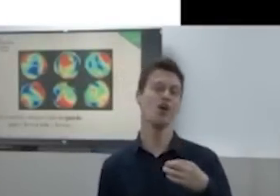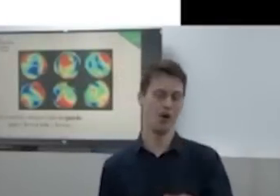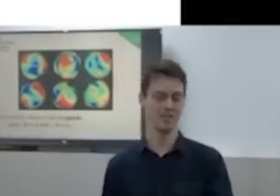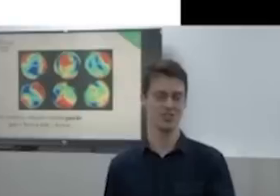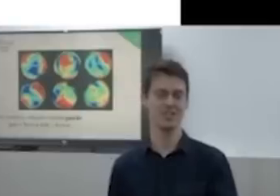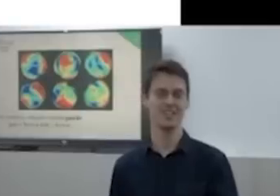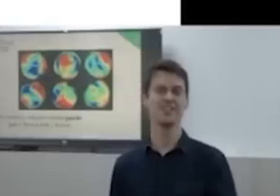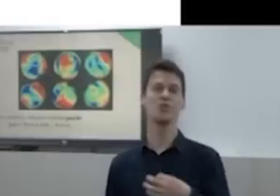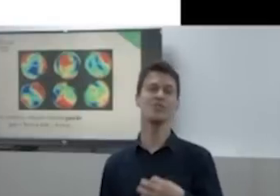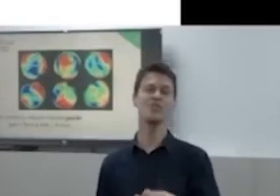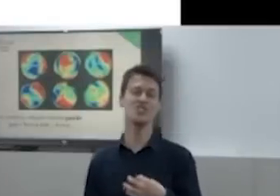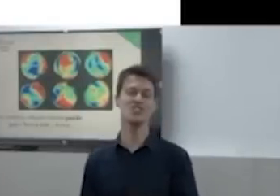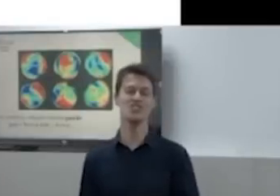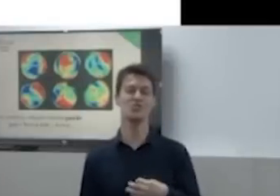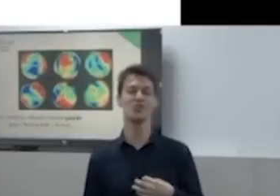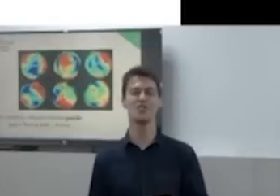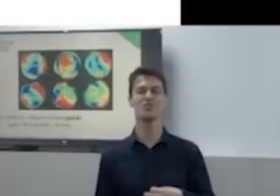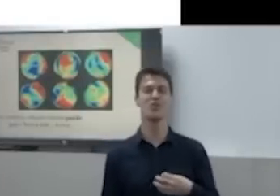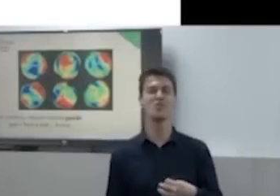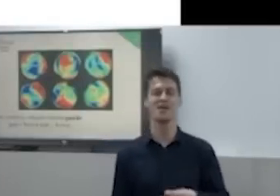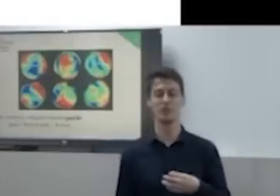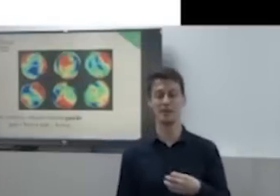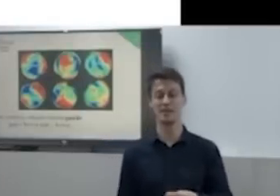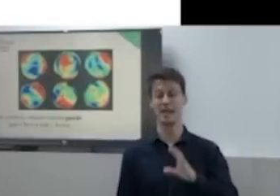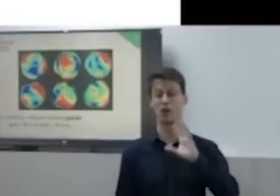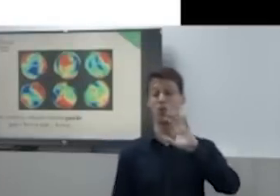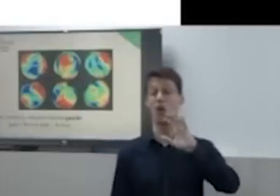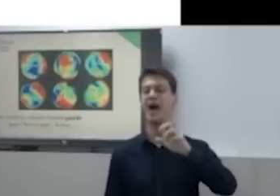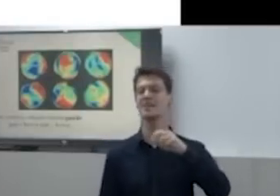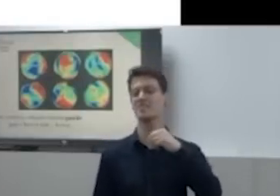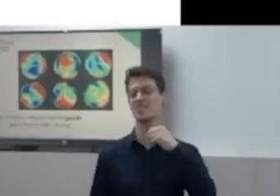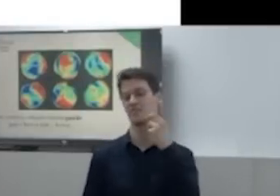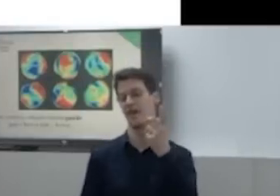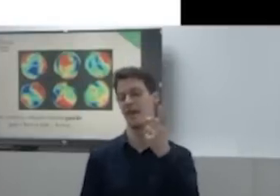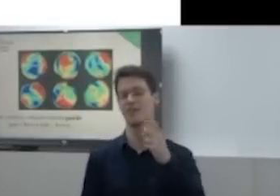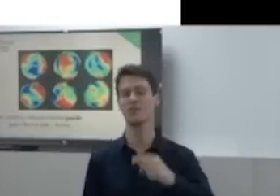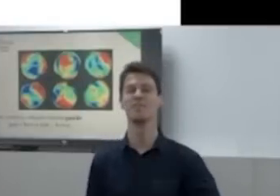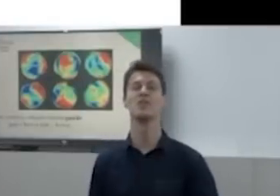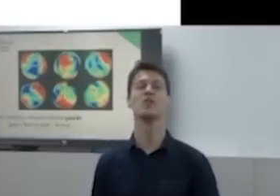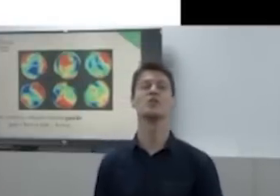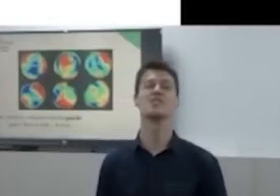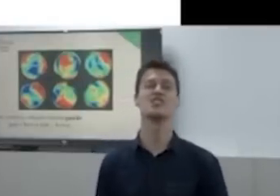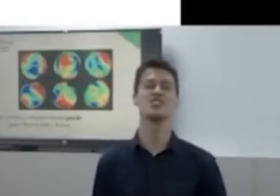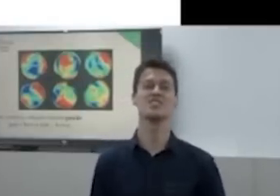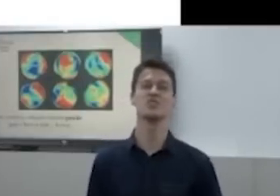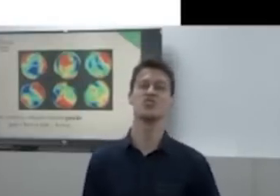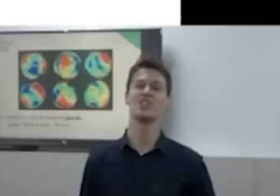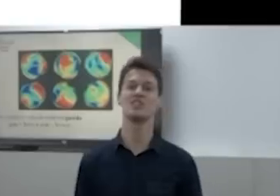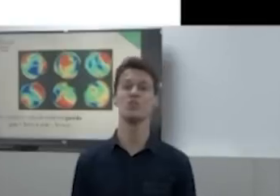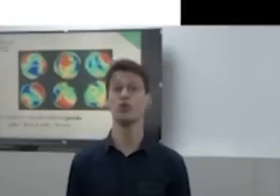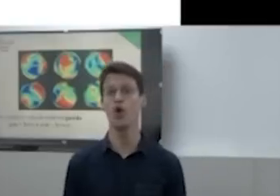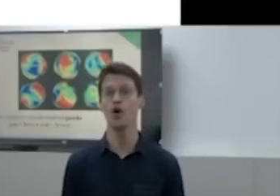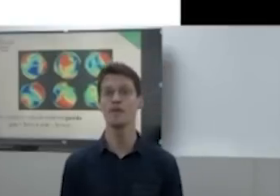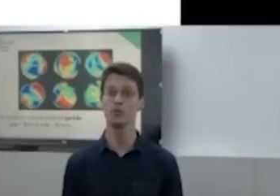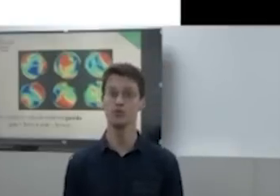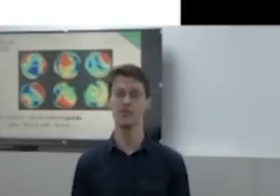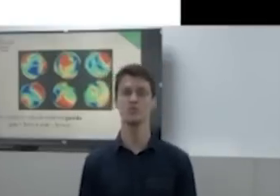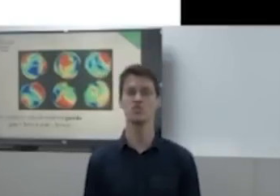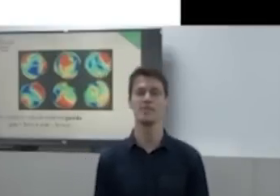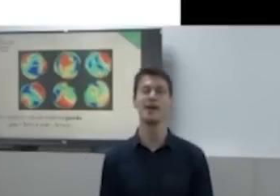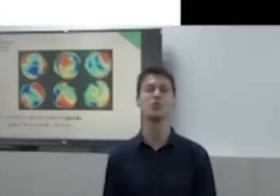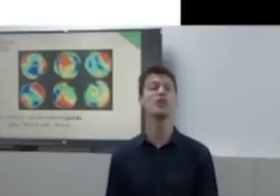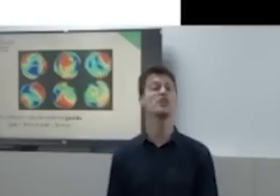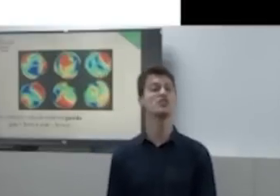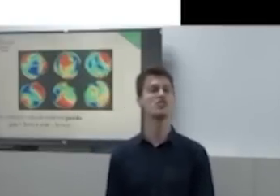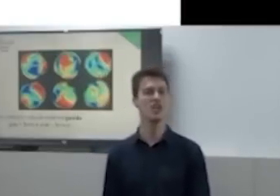é geóide. Então, quando a gente diz que o nosso formato do planeta é quase esférico, os cientistas utilizam um nome,